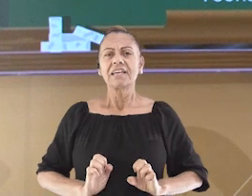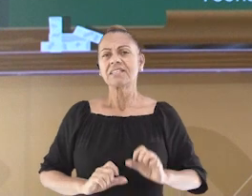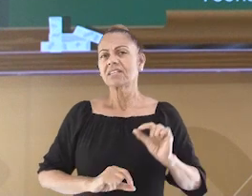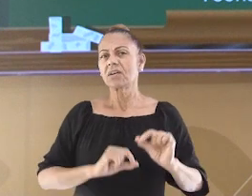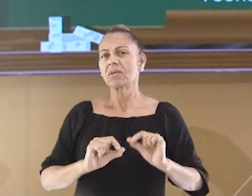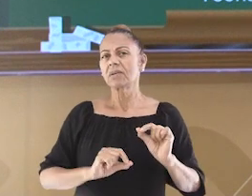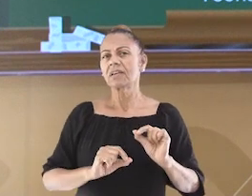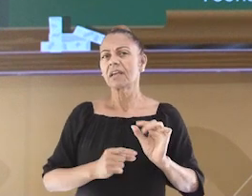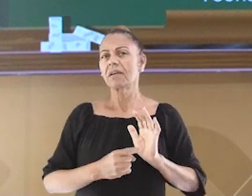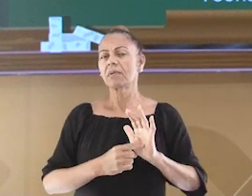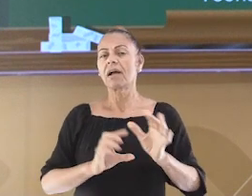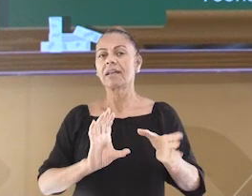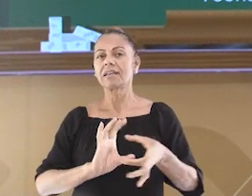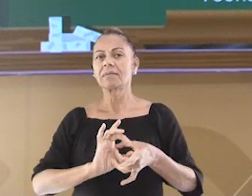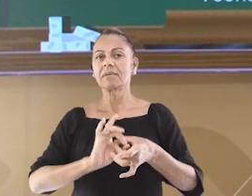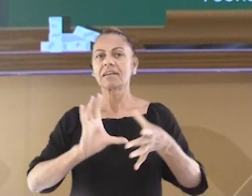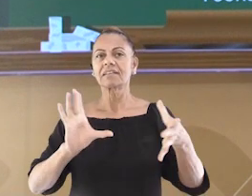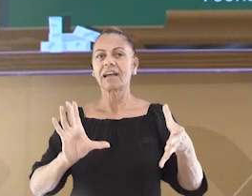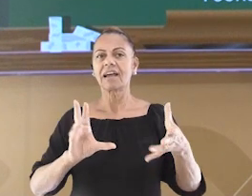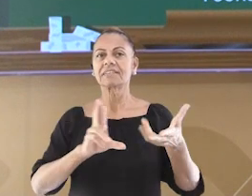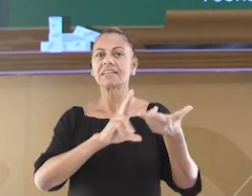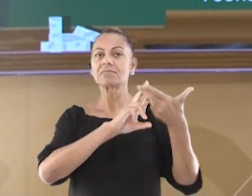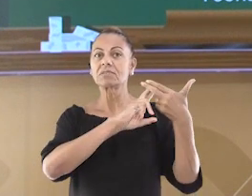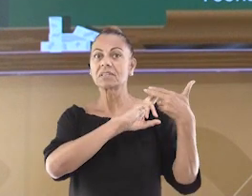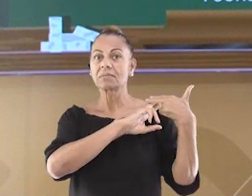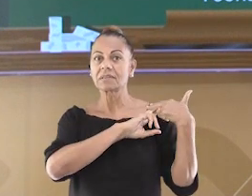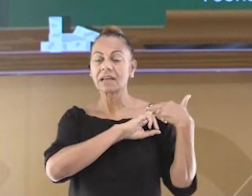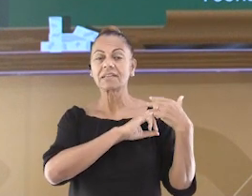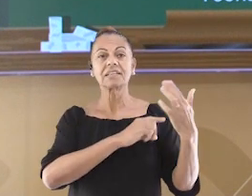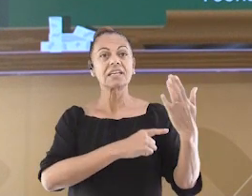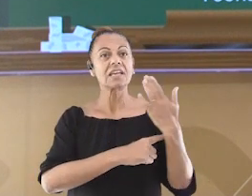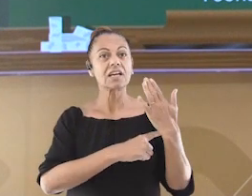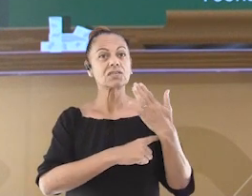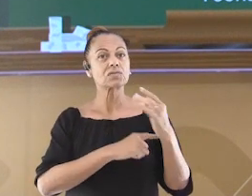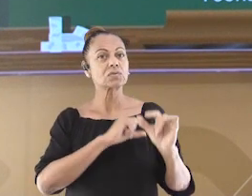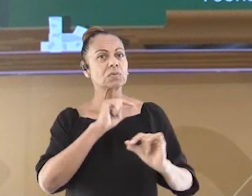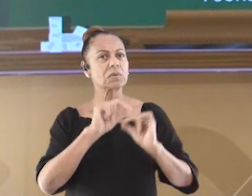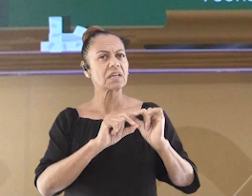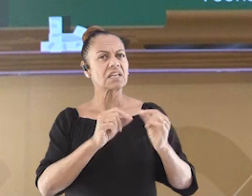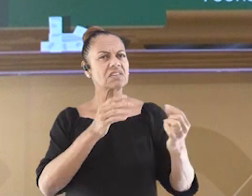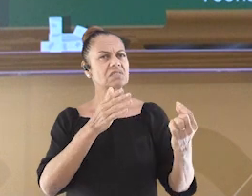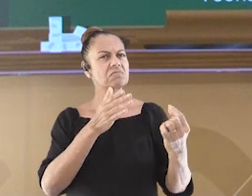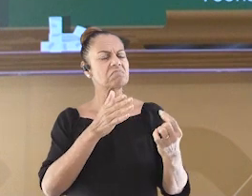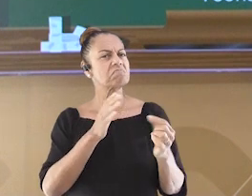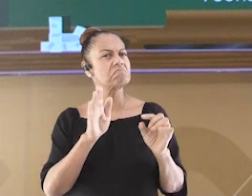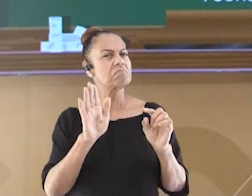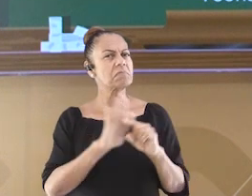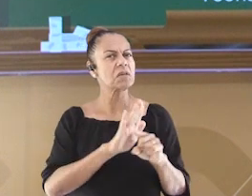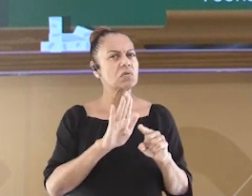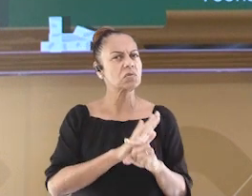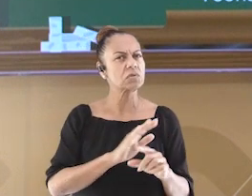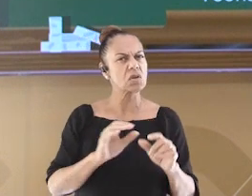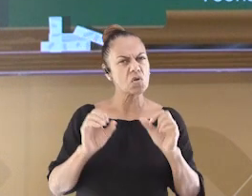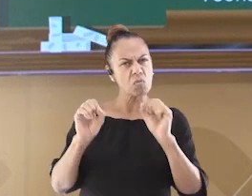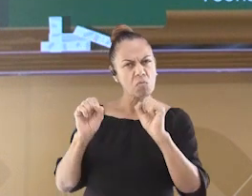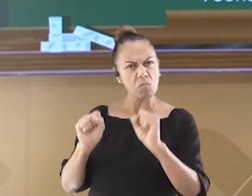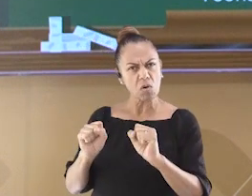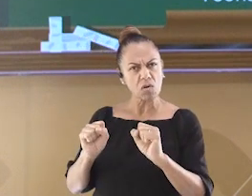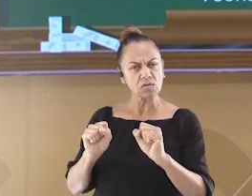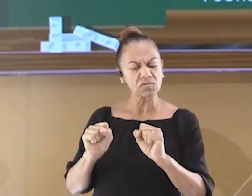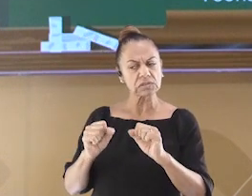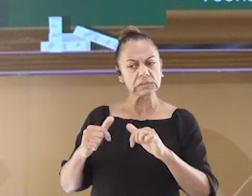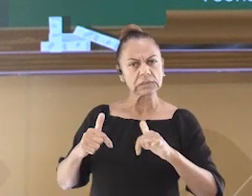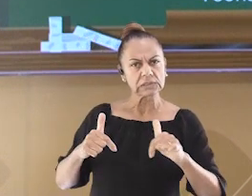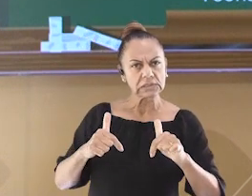lidamos com situações. A ética pressupõe liberdade, responsabilidade e nos ajuda